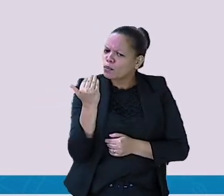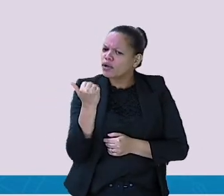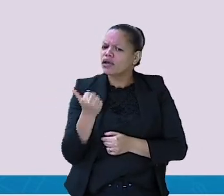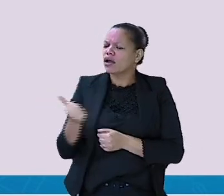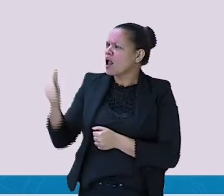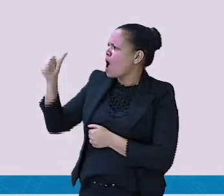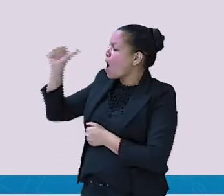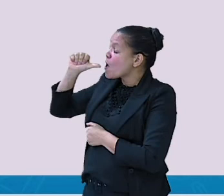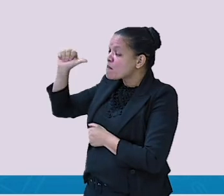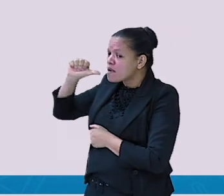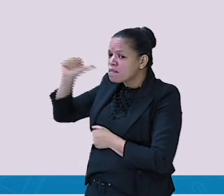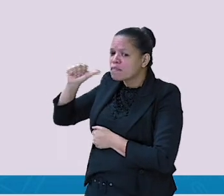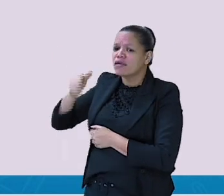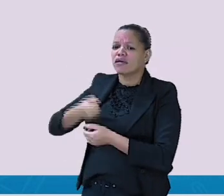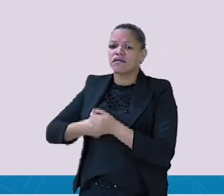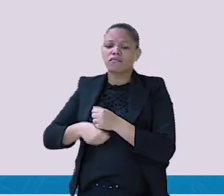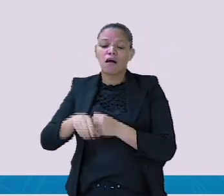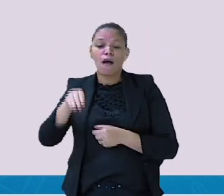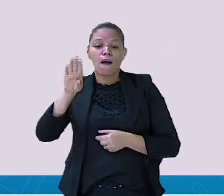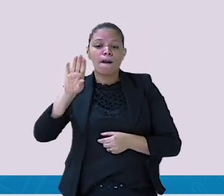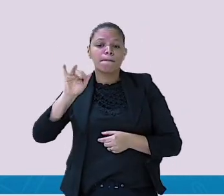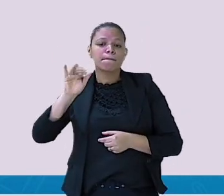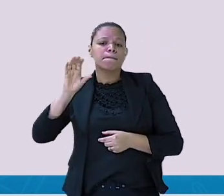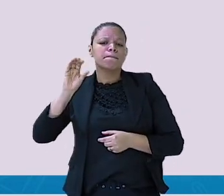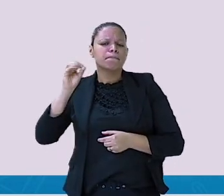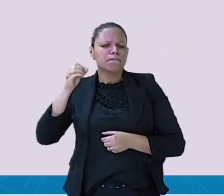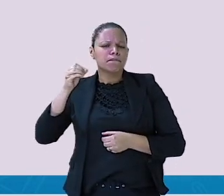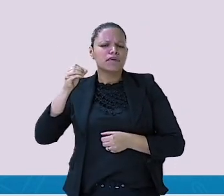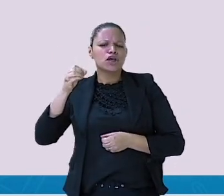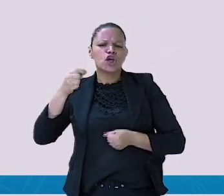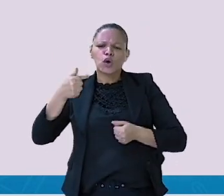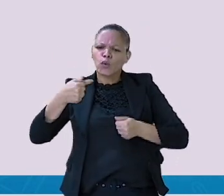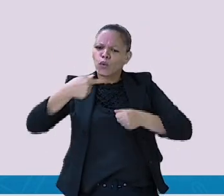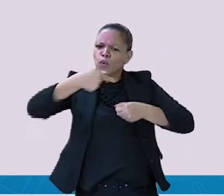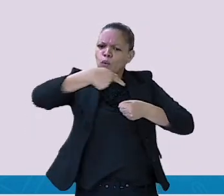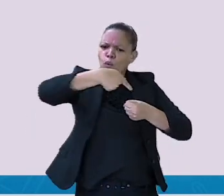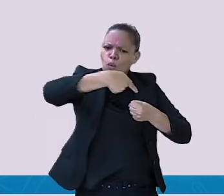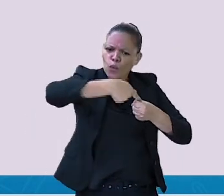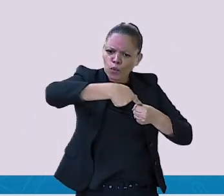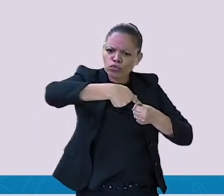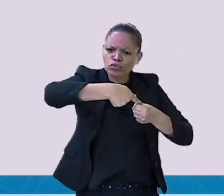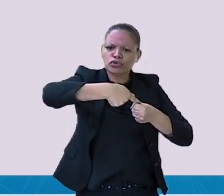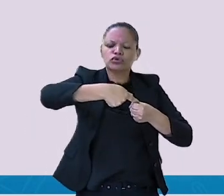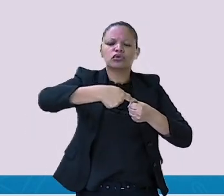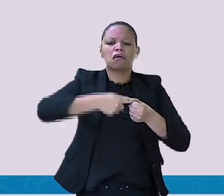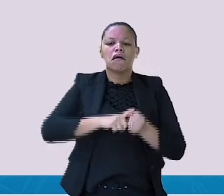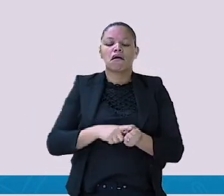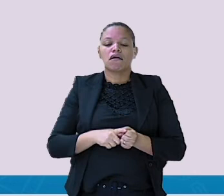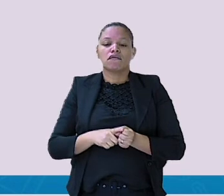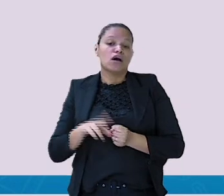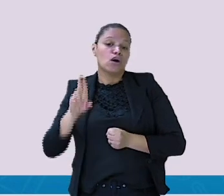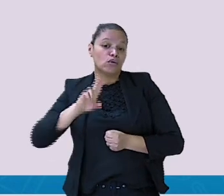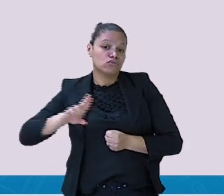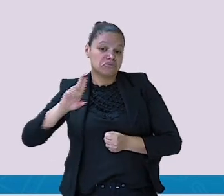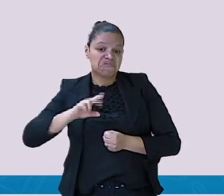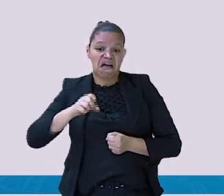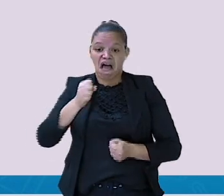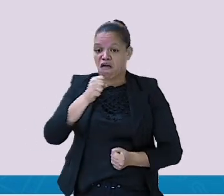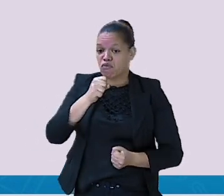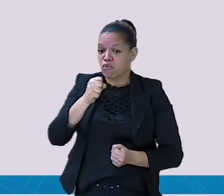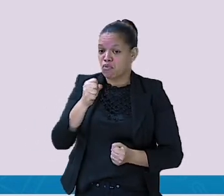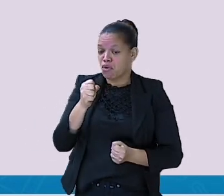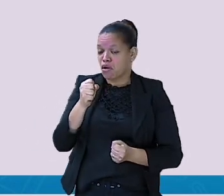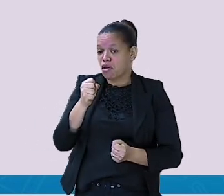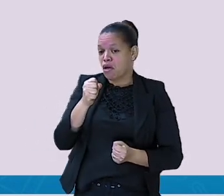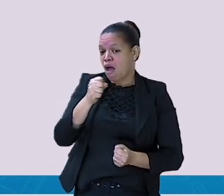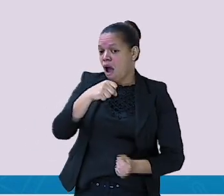é biocombustível, é um combustível para carros, motos, a gente tem aqui para fazer a cana-de-açúcar como matéria-prima